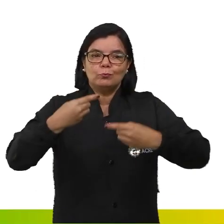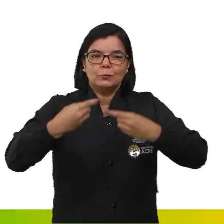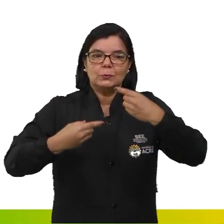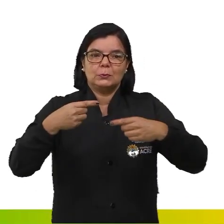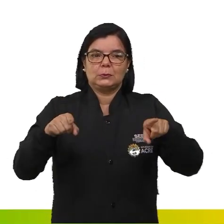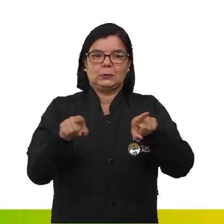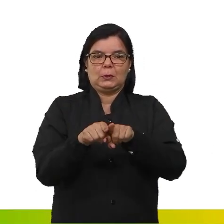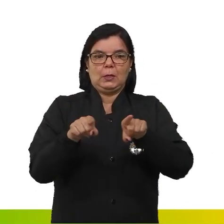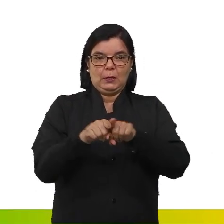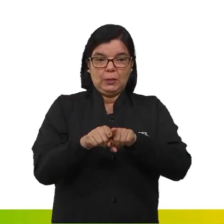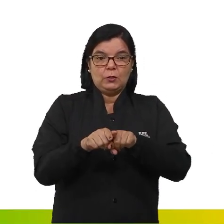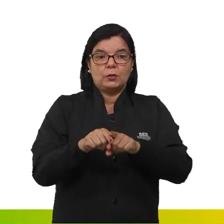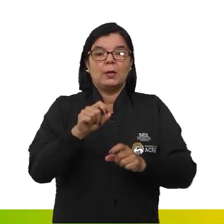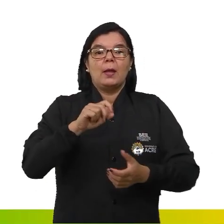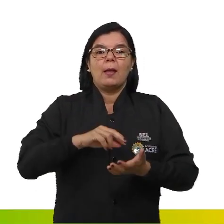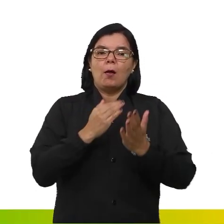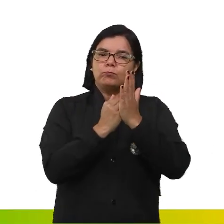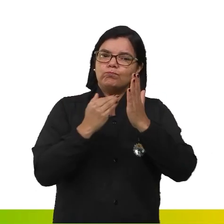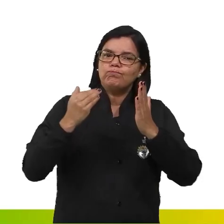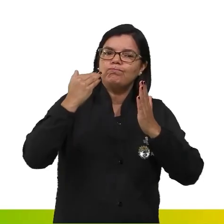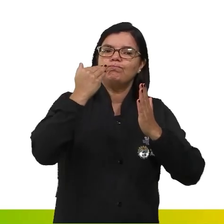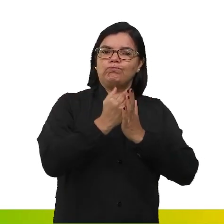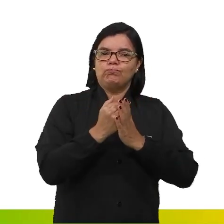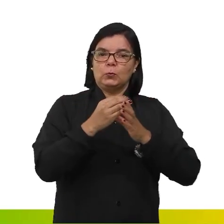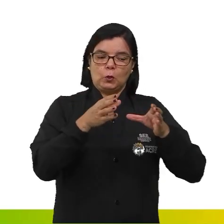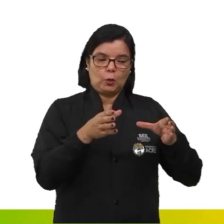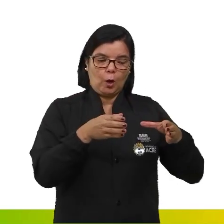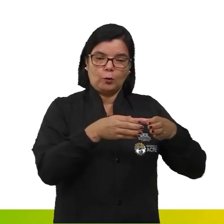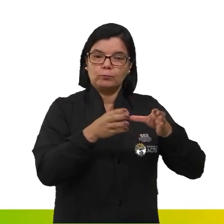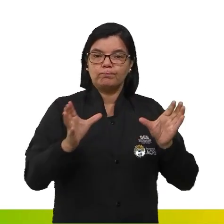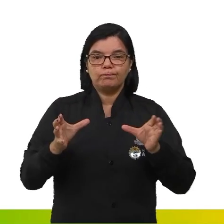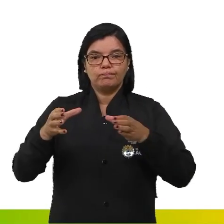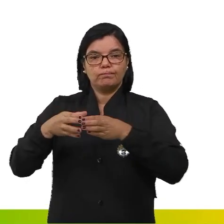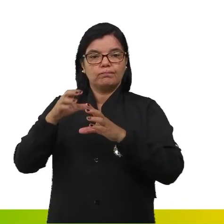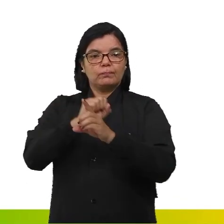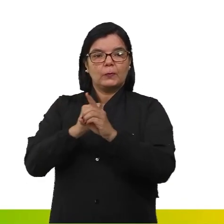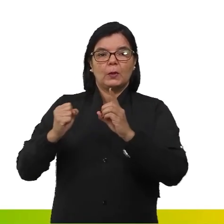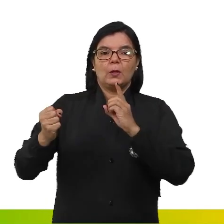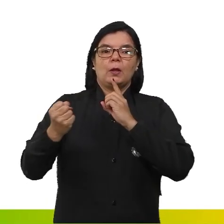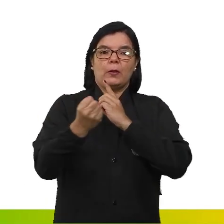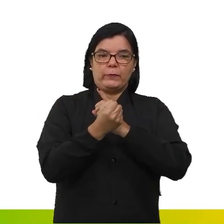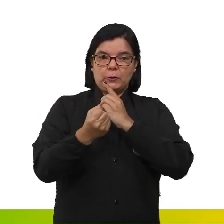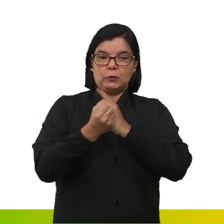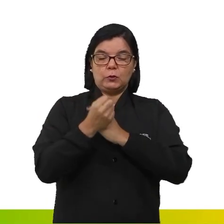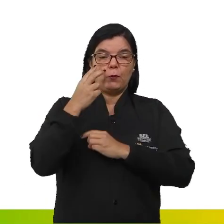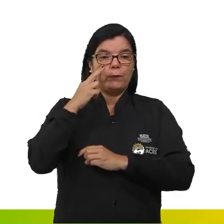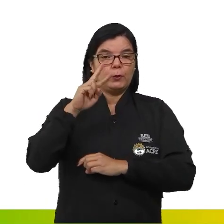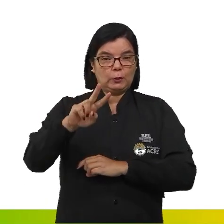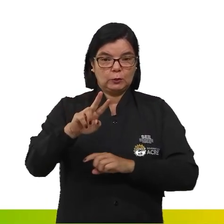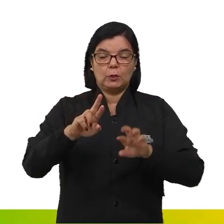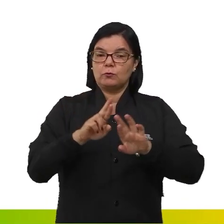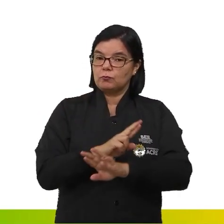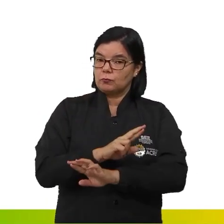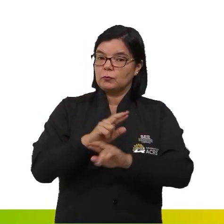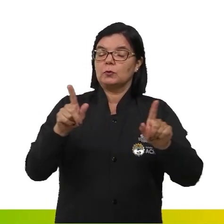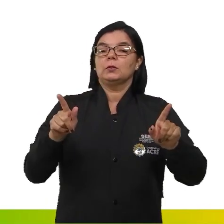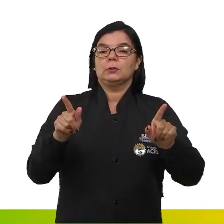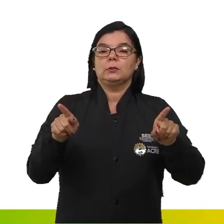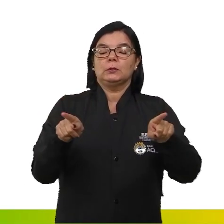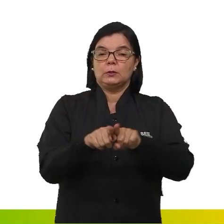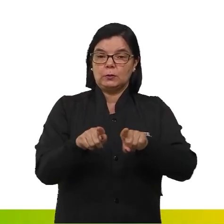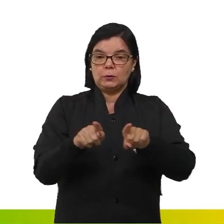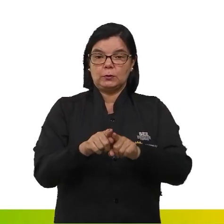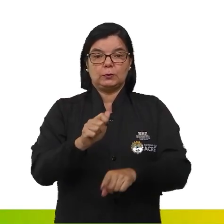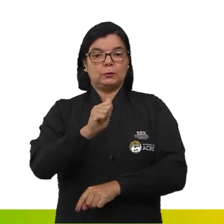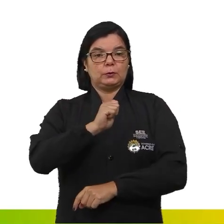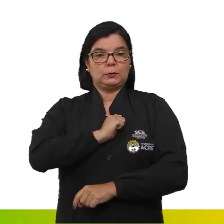polarização política, com a divisão da sociedade em grupos, com visões diferenciadas, em